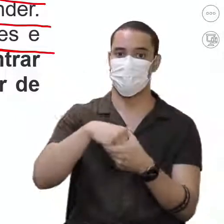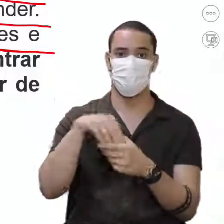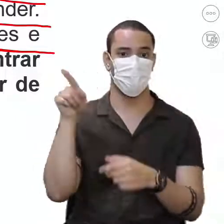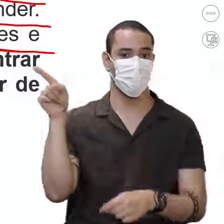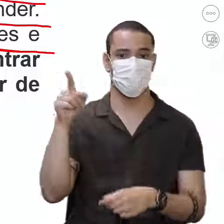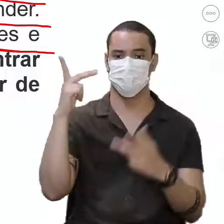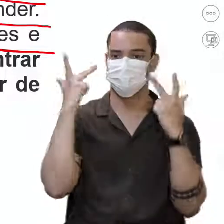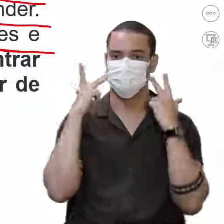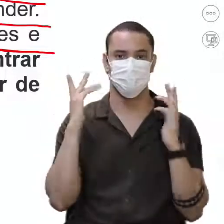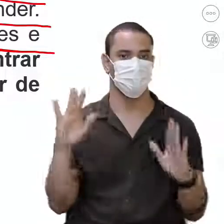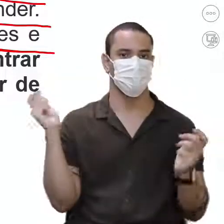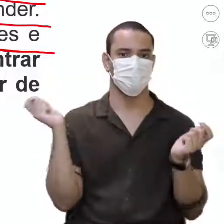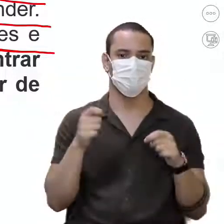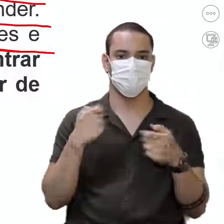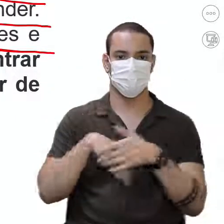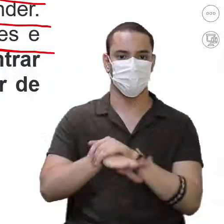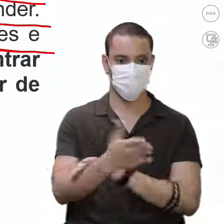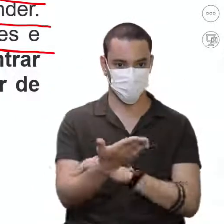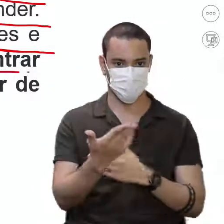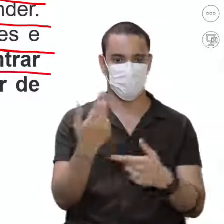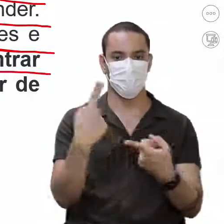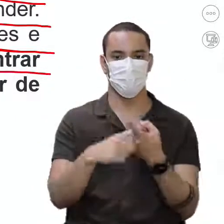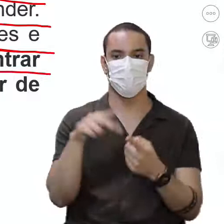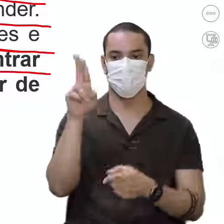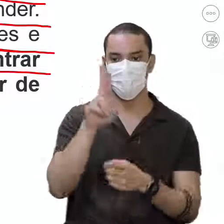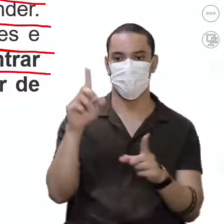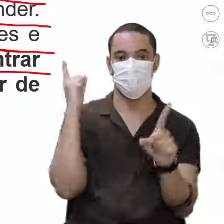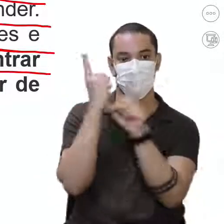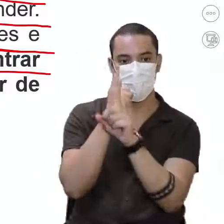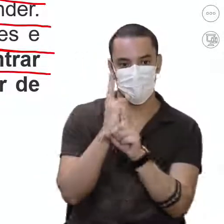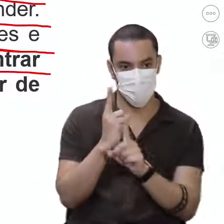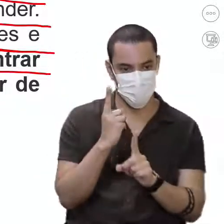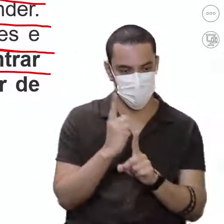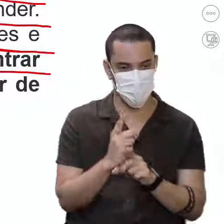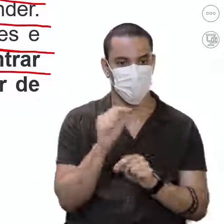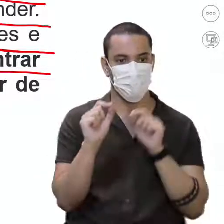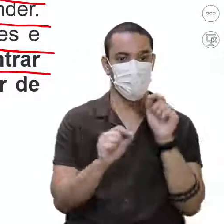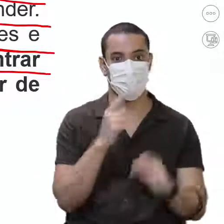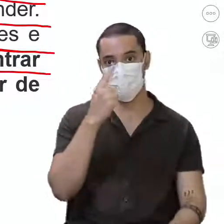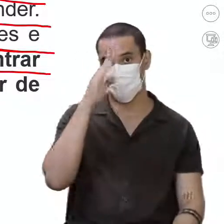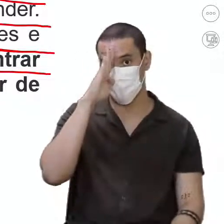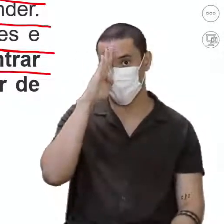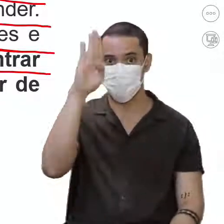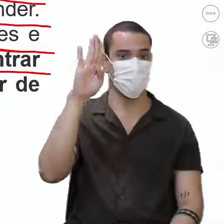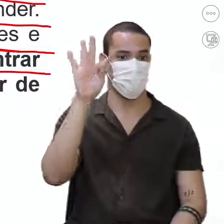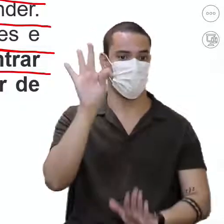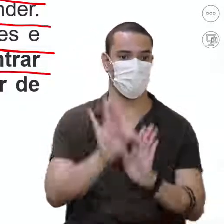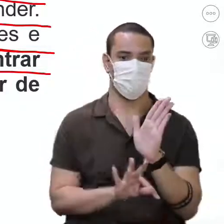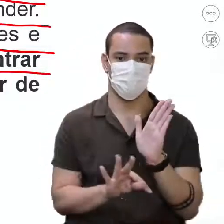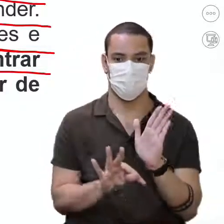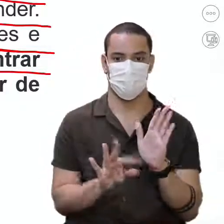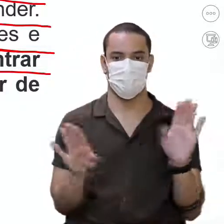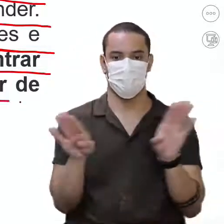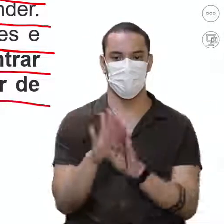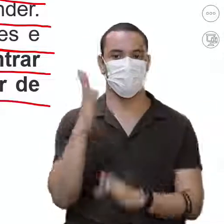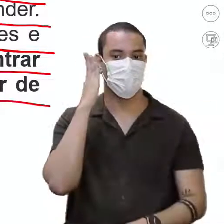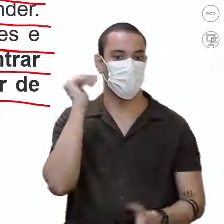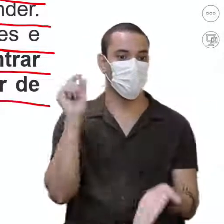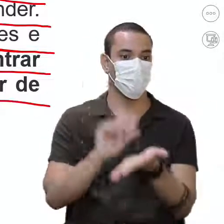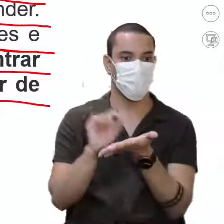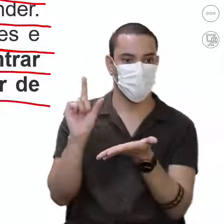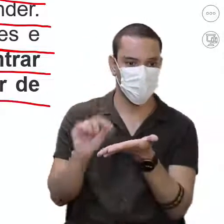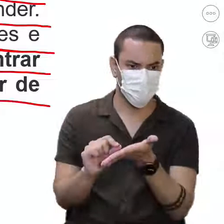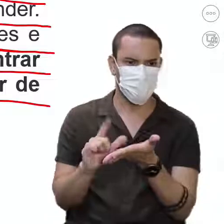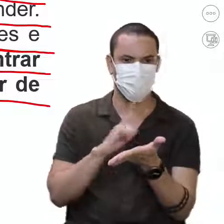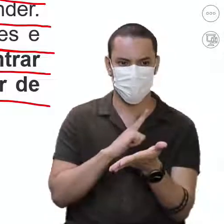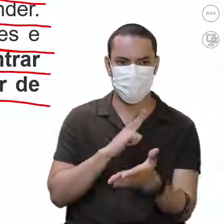tranquilamente nele. Então você usa o Scheme para encontrar a ideia principal do texto e ver se um artigo pode